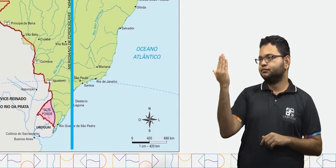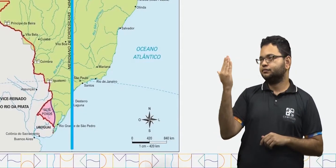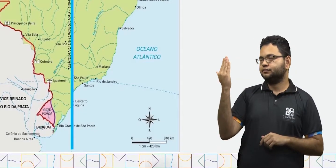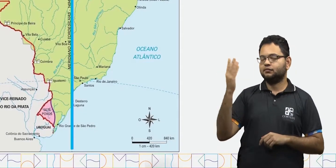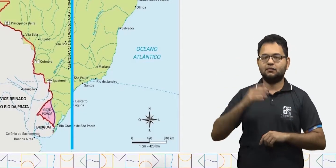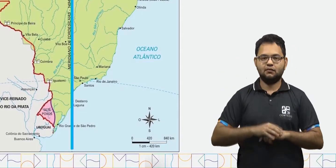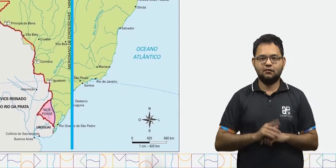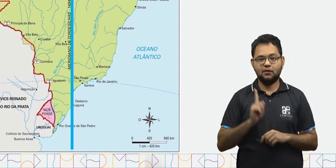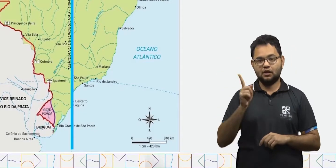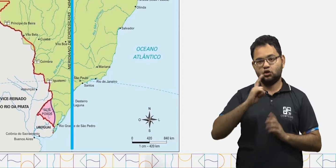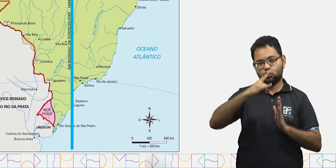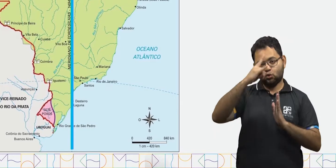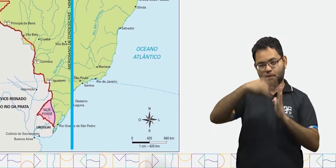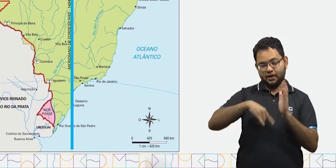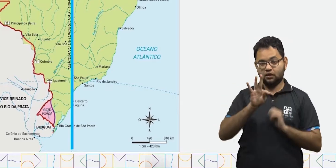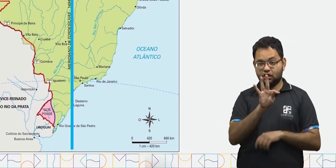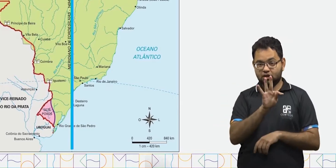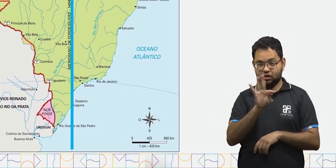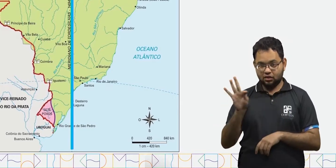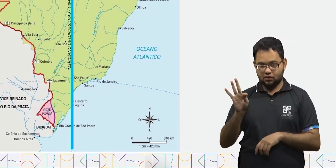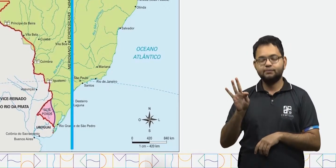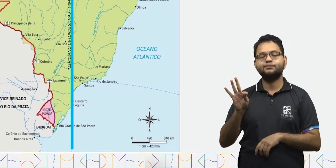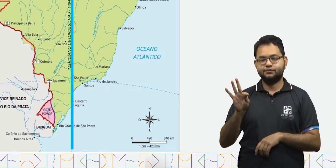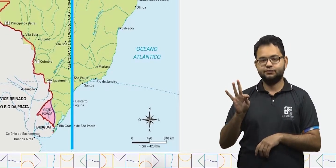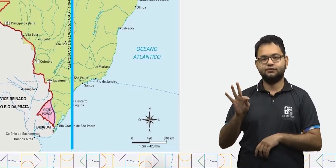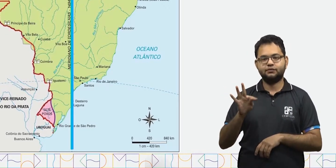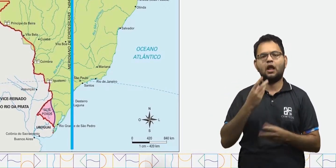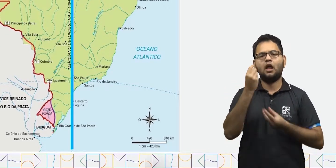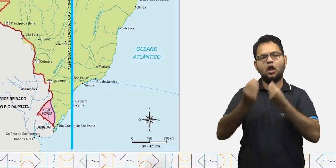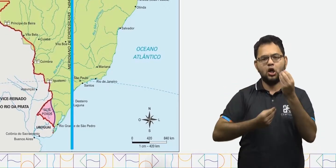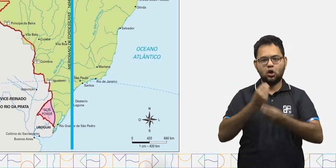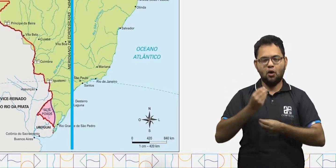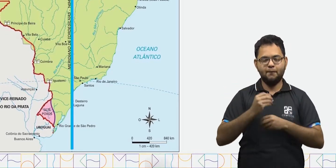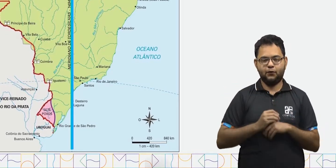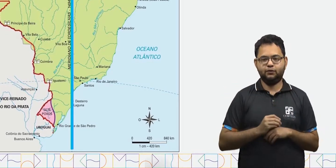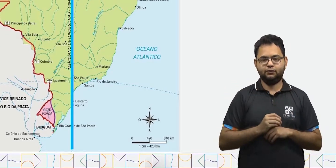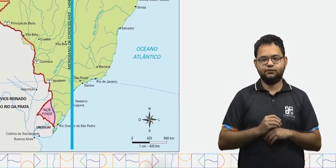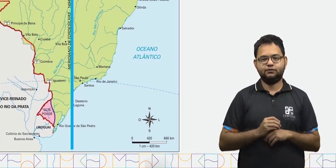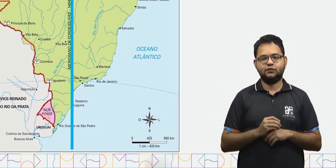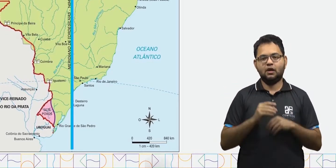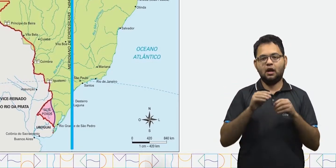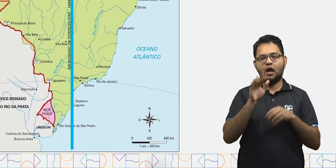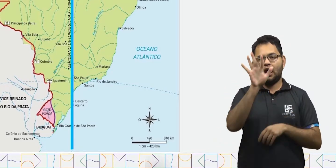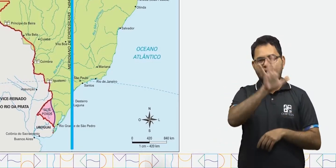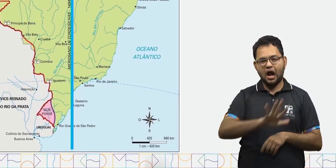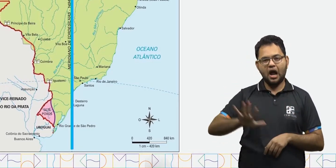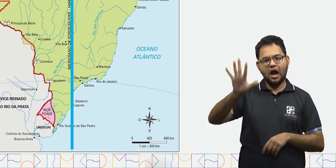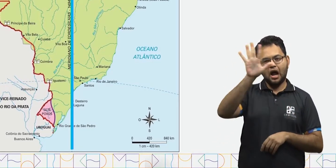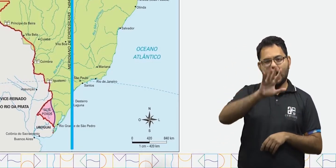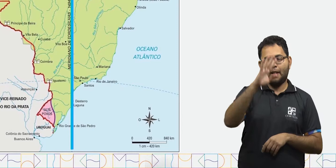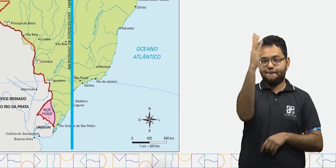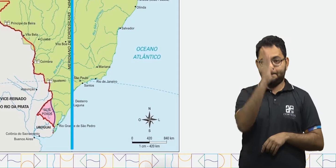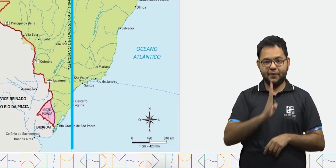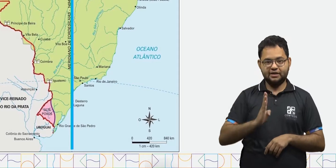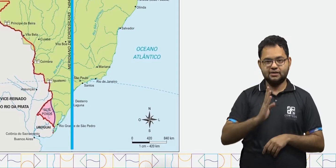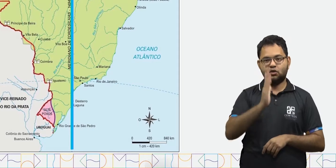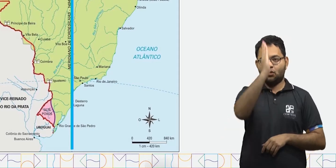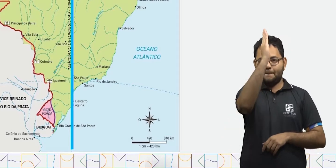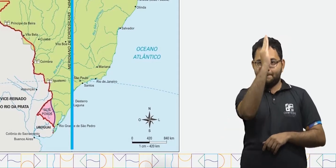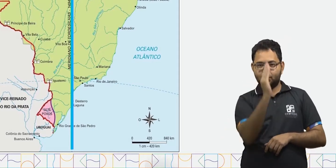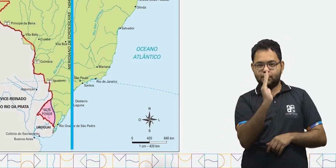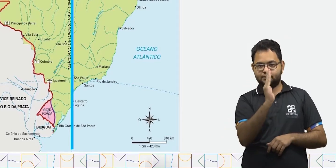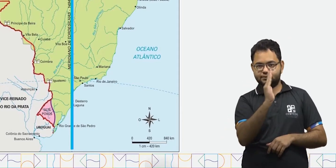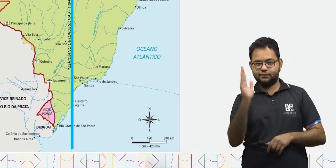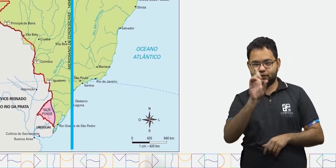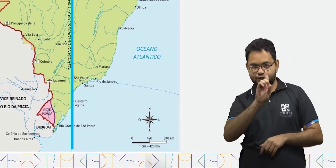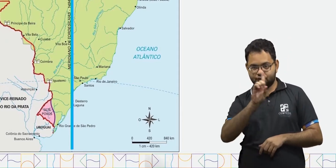de Tordesilhas. Com ele, as terras do Brasil estavam divididas entre Portugal e Espanha. No seu lado